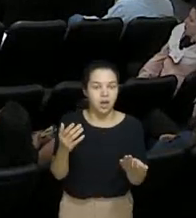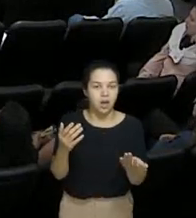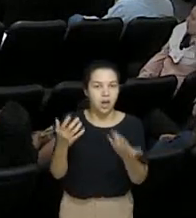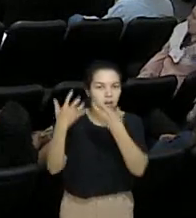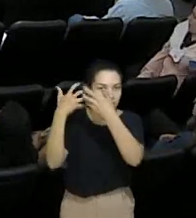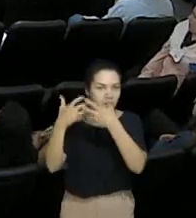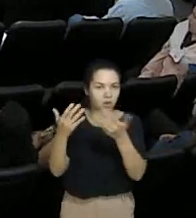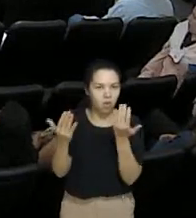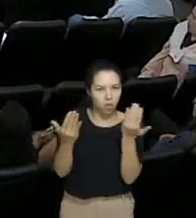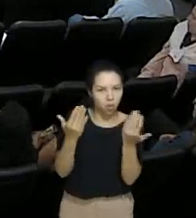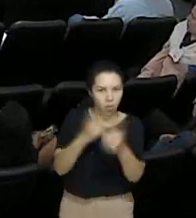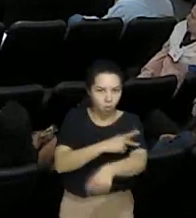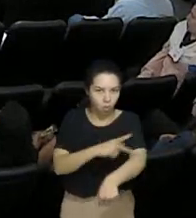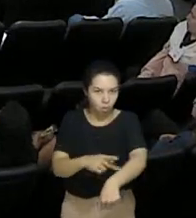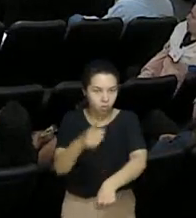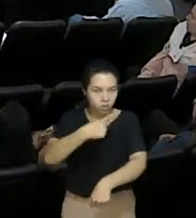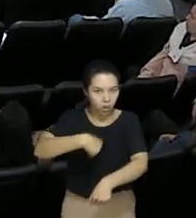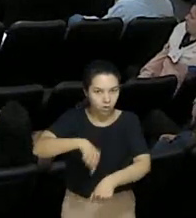gente avalia por